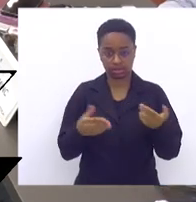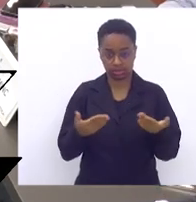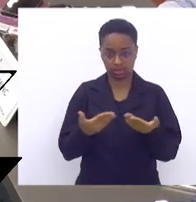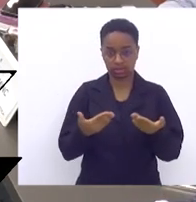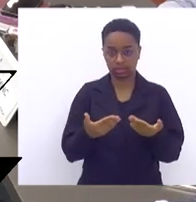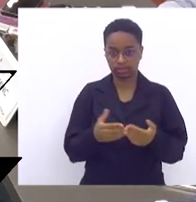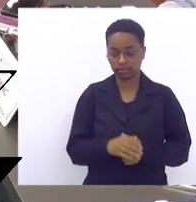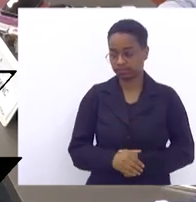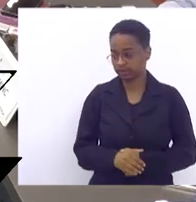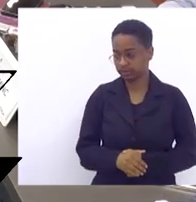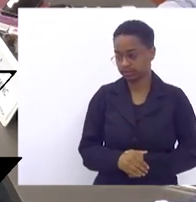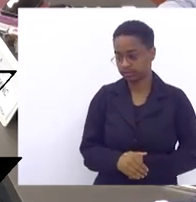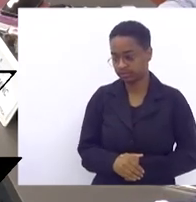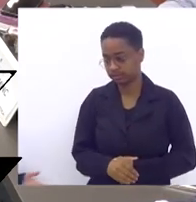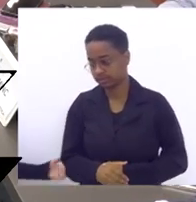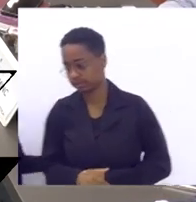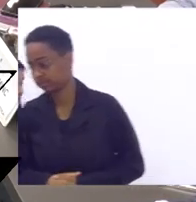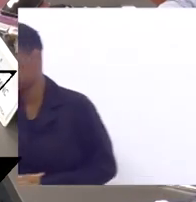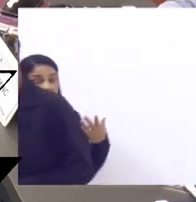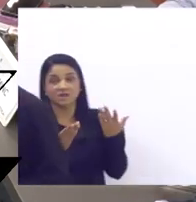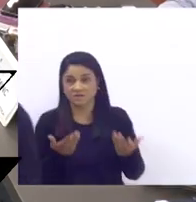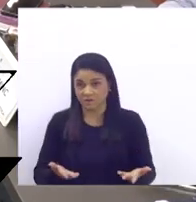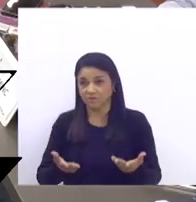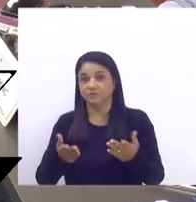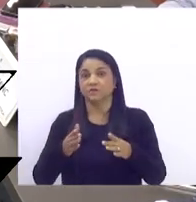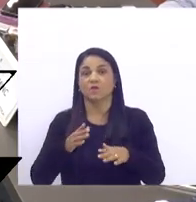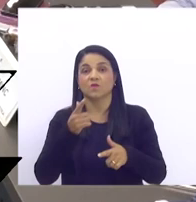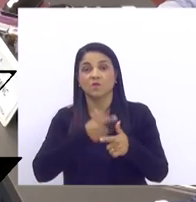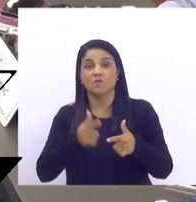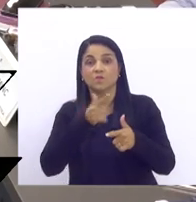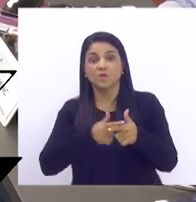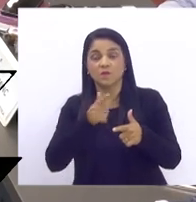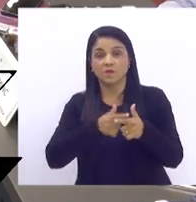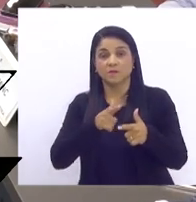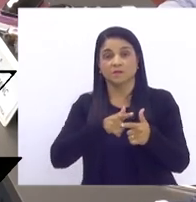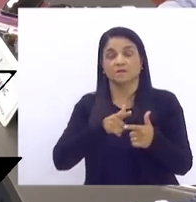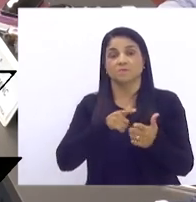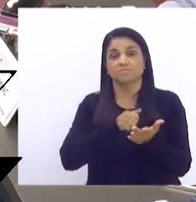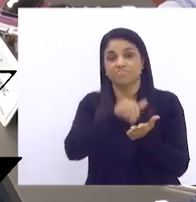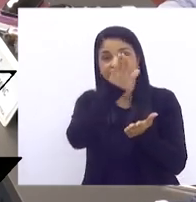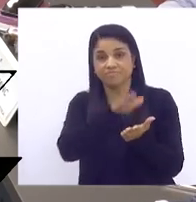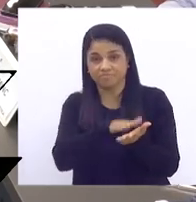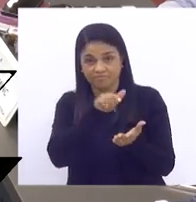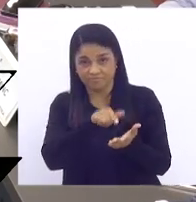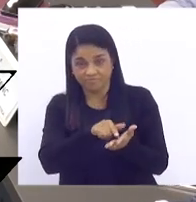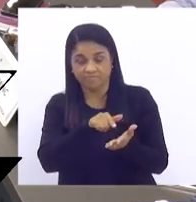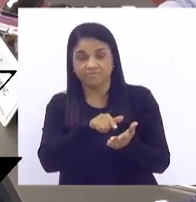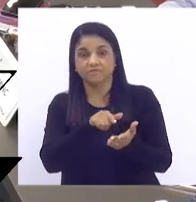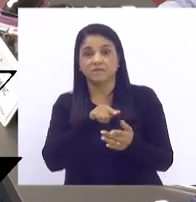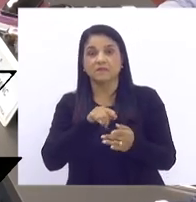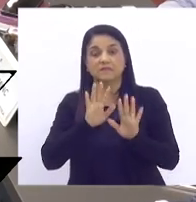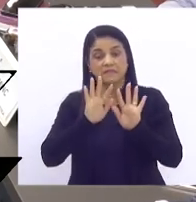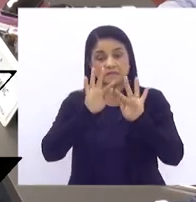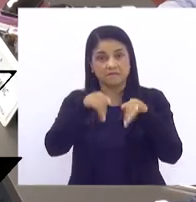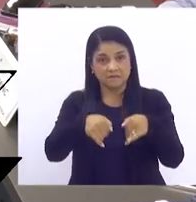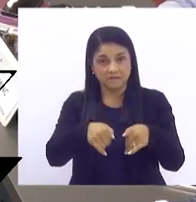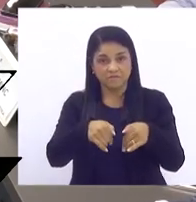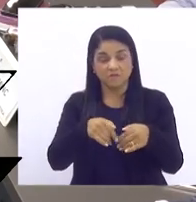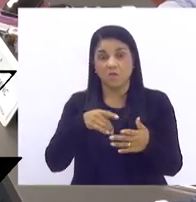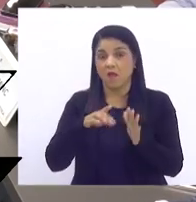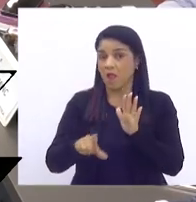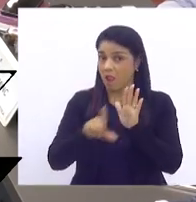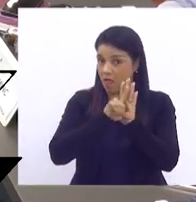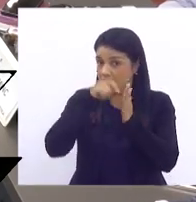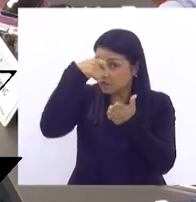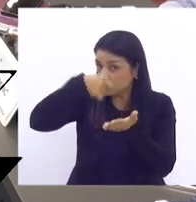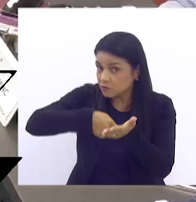palavra ao deputado Serafini, mas é a questão da prescrição intercorrente, que visa encerrar, apesar de ser uma lei dura para